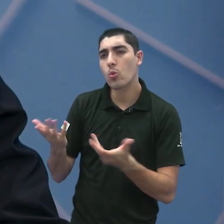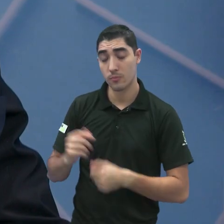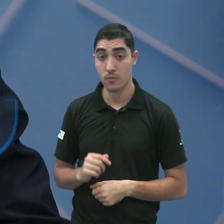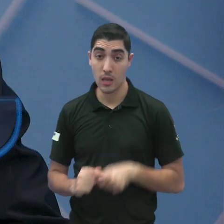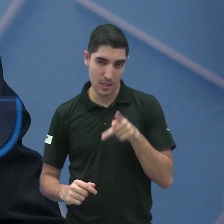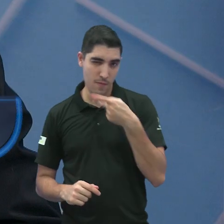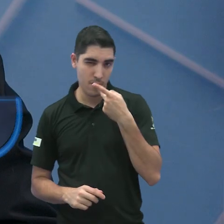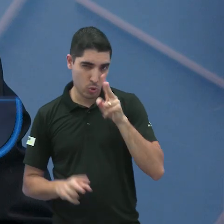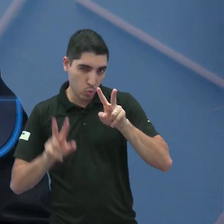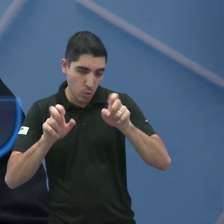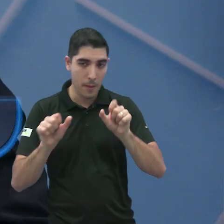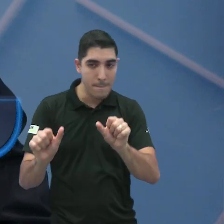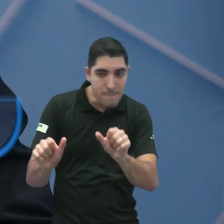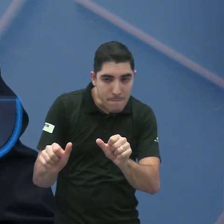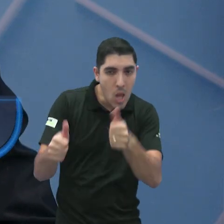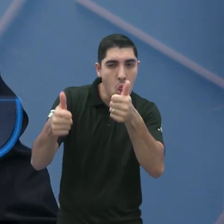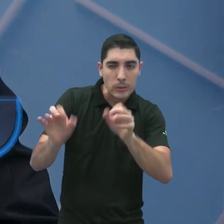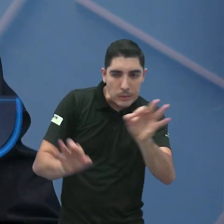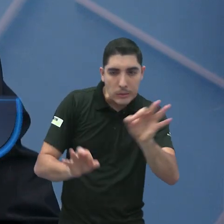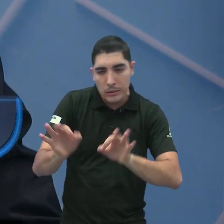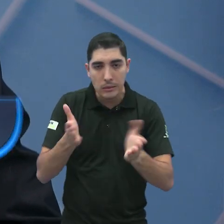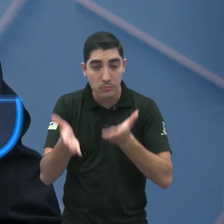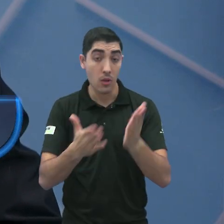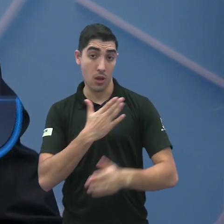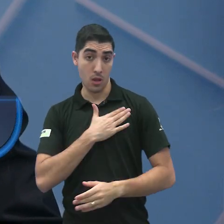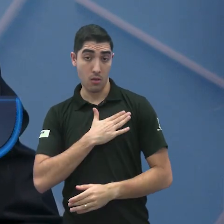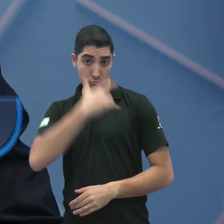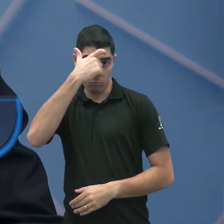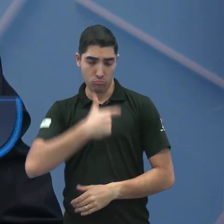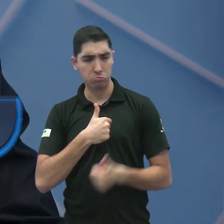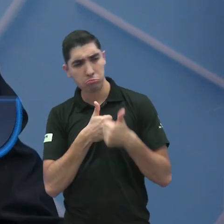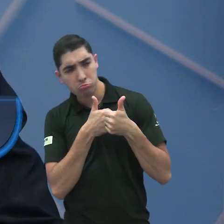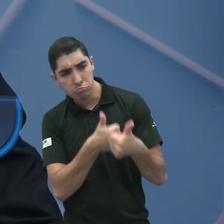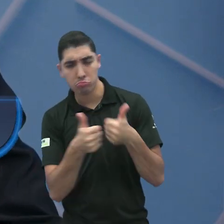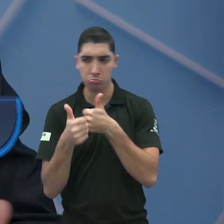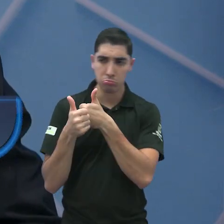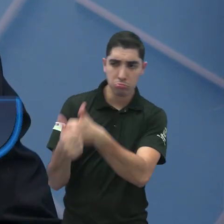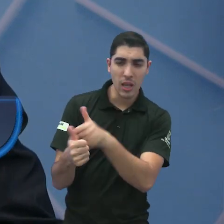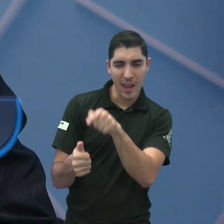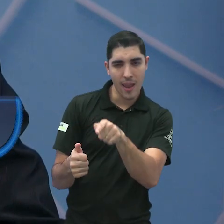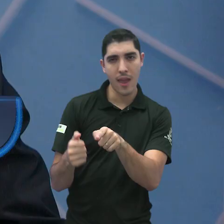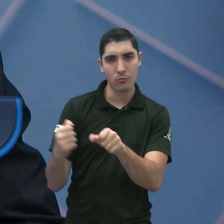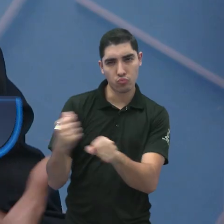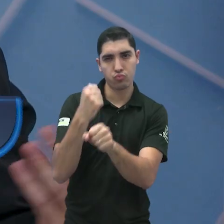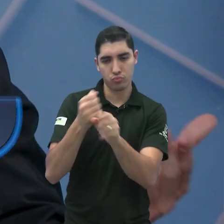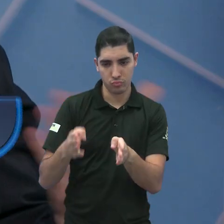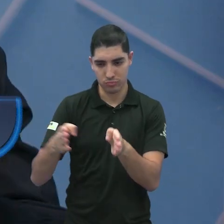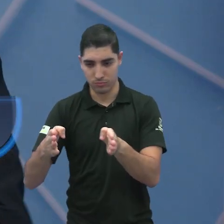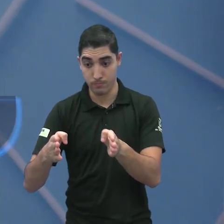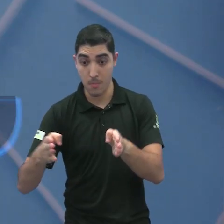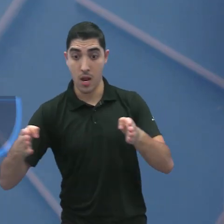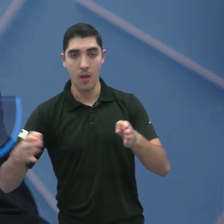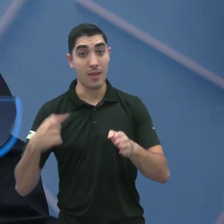relação a melhorias, assim, acho que é o que eu, pelo menos, venho acompanhando no sentido de ampliação de via. E